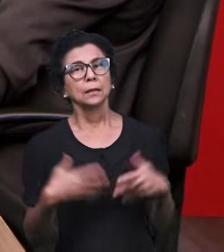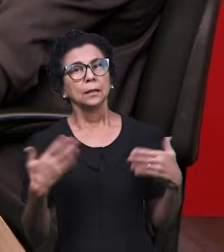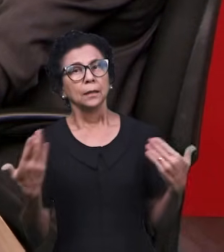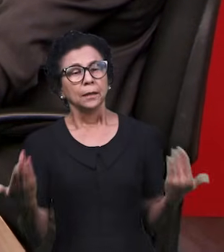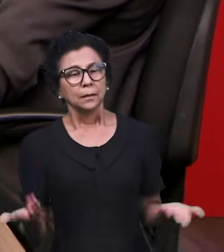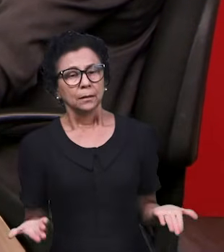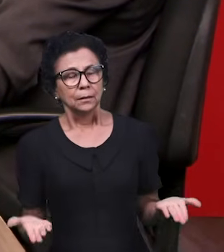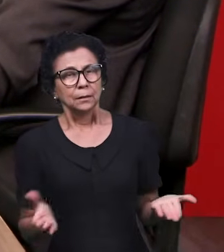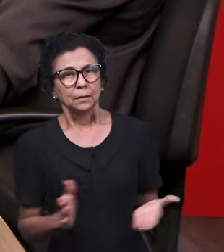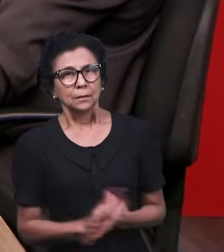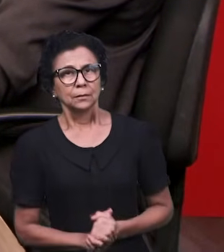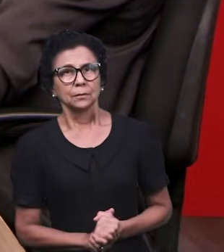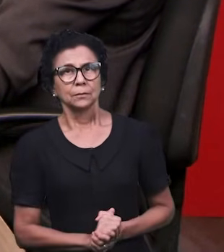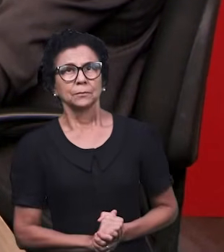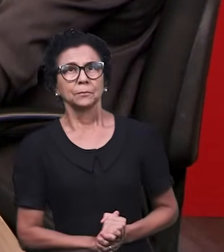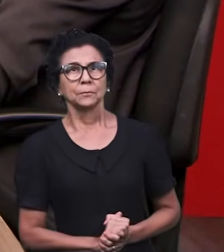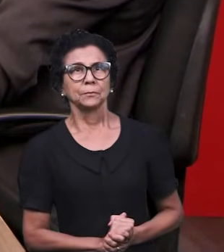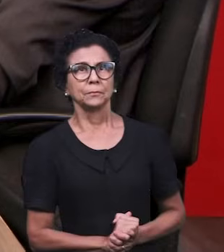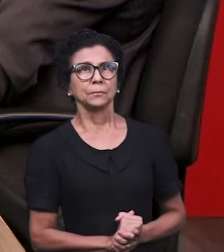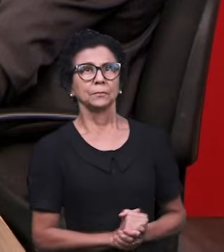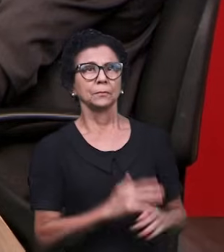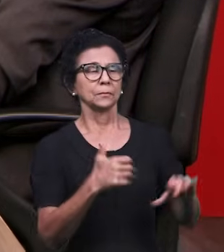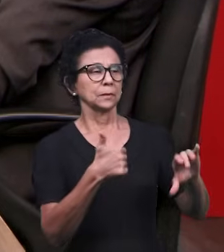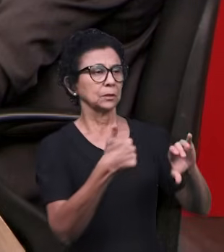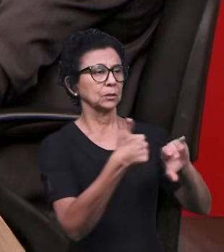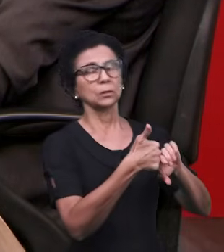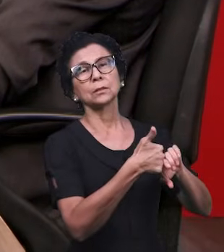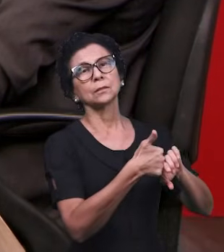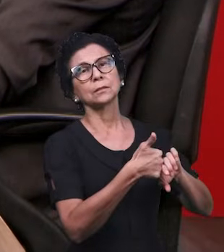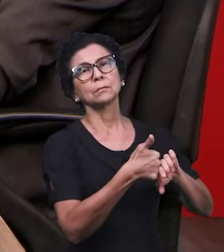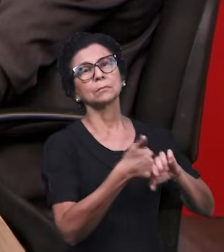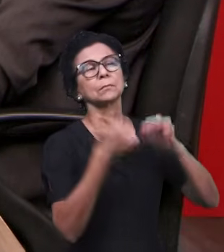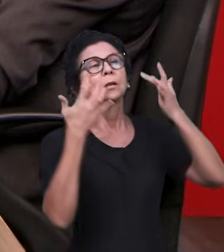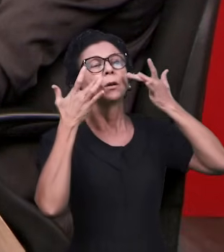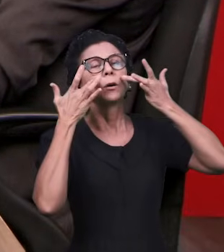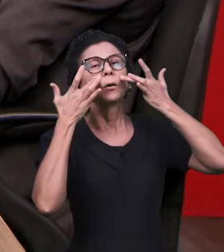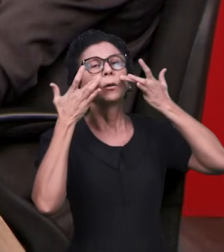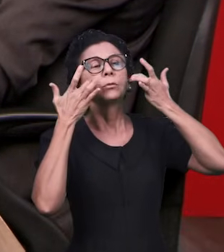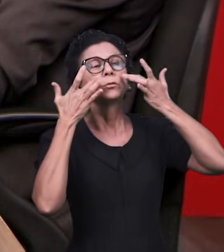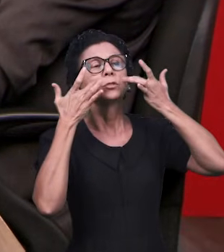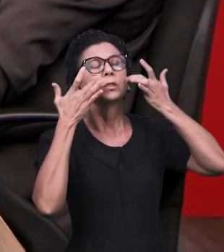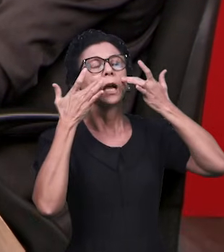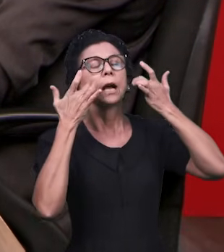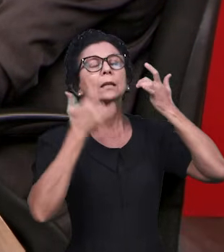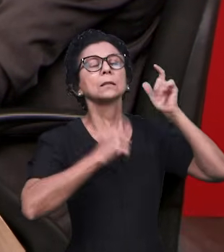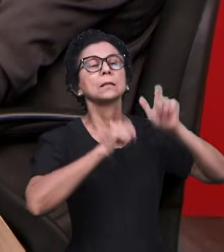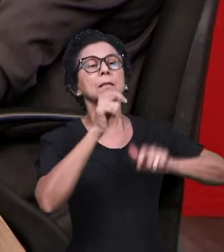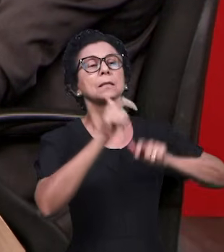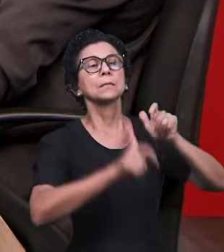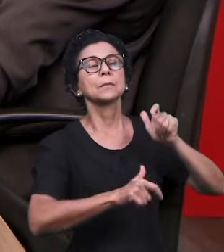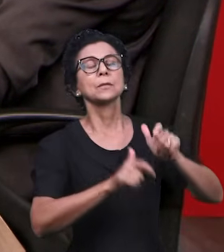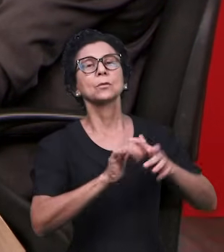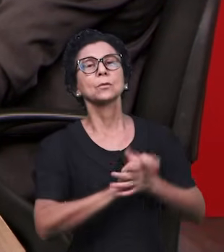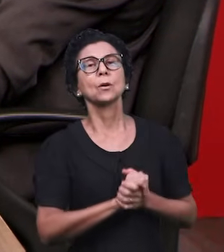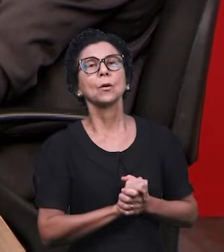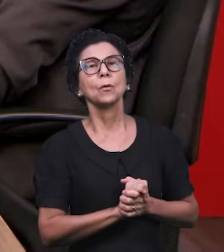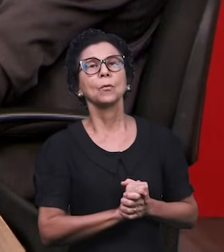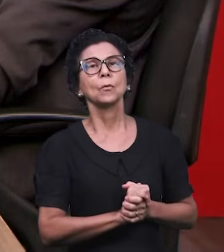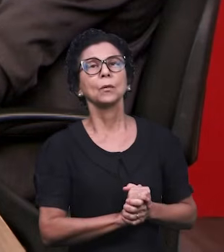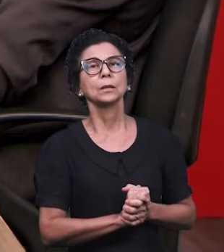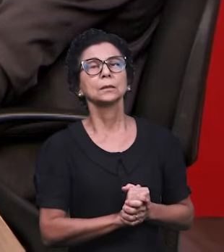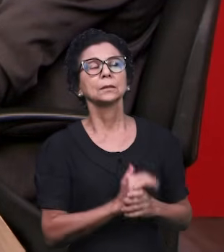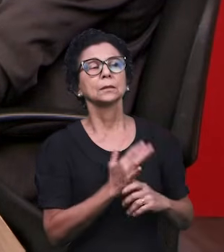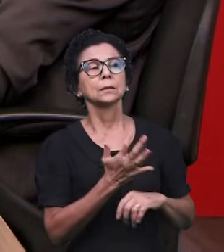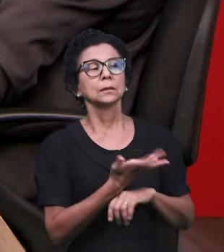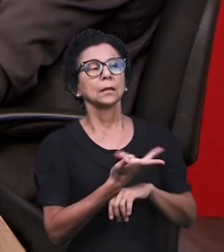o cristianismo é um teatro, né, onde os atores atraem a atenção para si